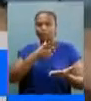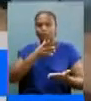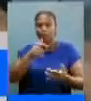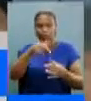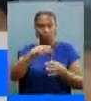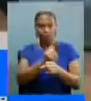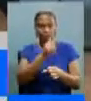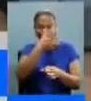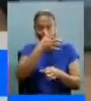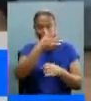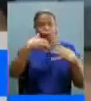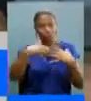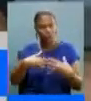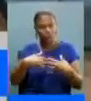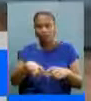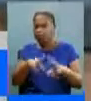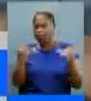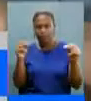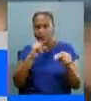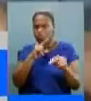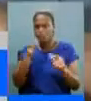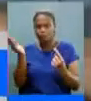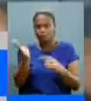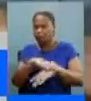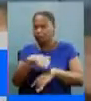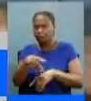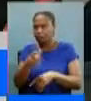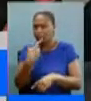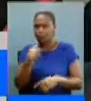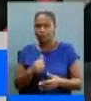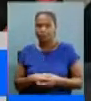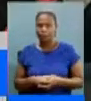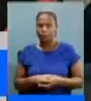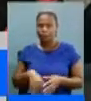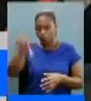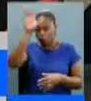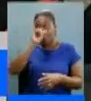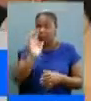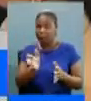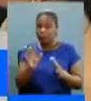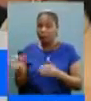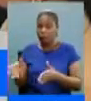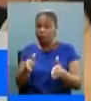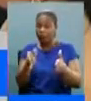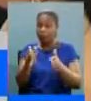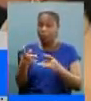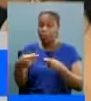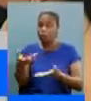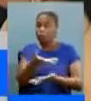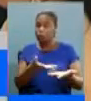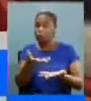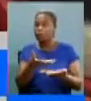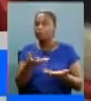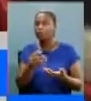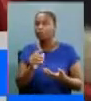no exercício da atividade sindical ninguém pode ser punido pelo regulamento disciplinar da polícia. O governo tem que abrir um canal negocial com a direção